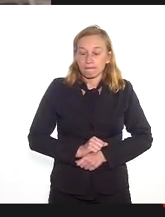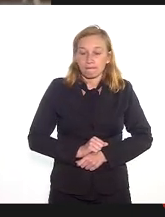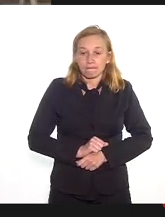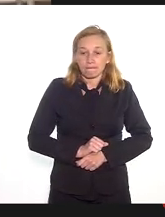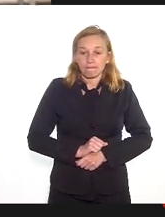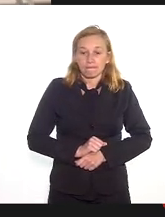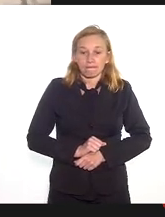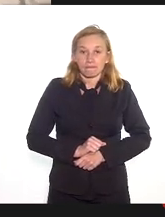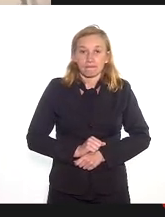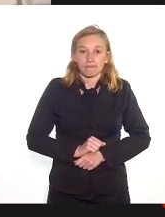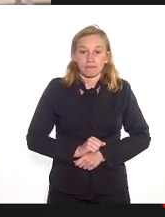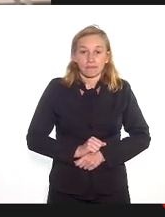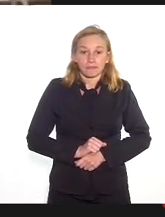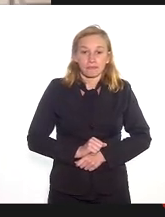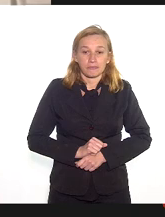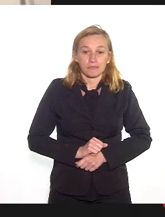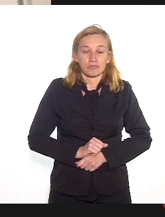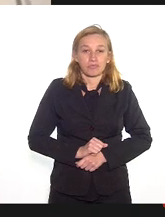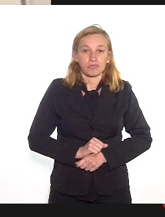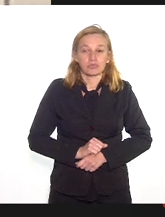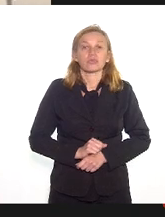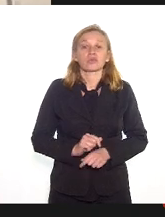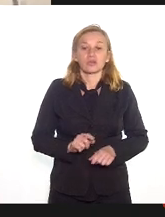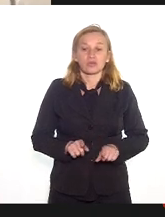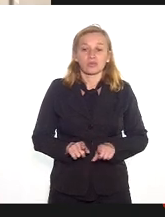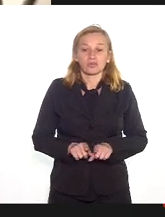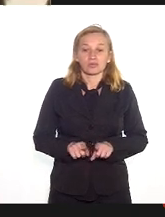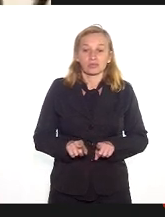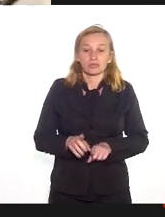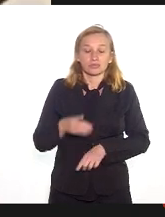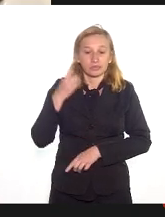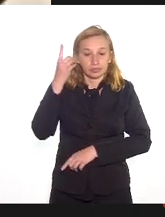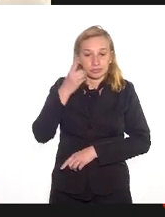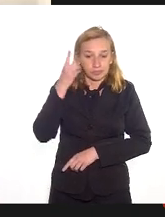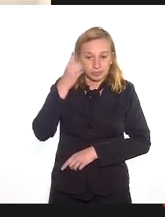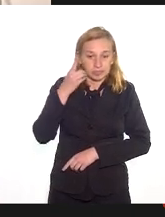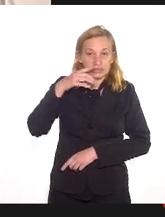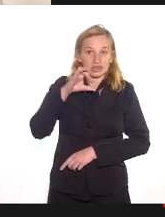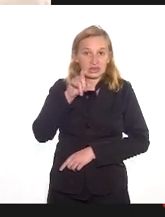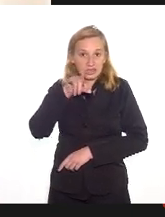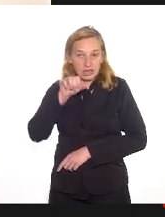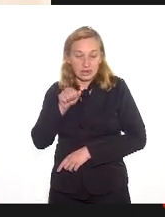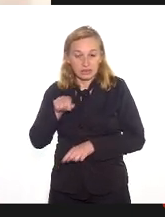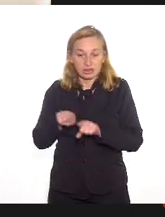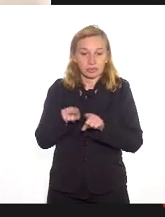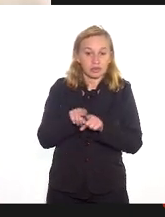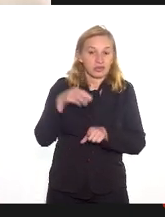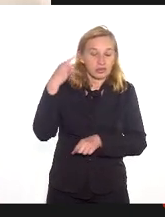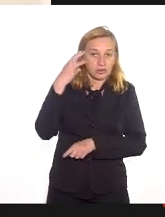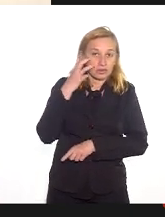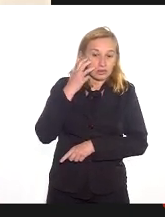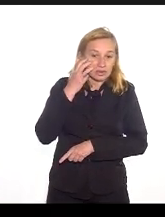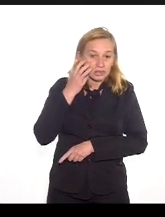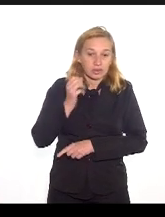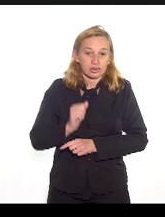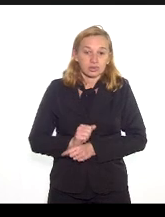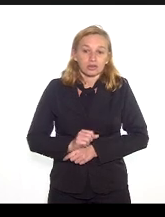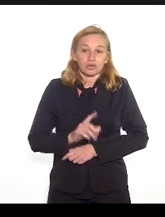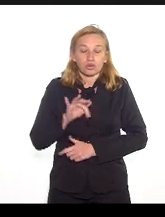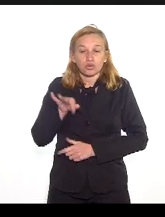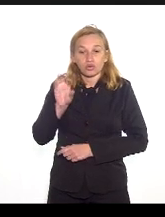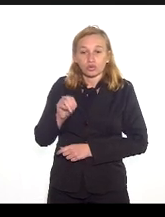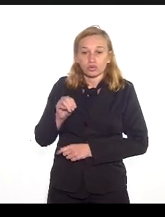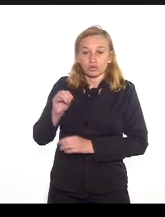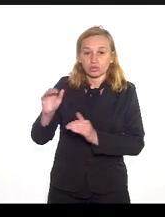nos coloque aí no ciclo virtuoso. Ainda tem, né, deputada, Célio, deputado Waldeck, o Fundo Soberano Estadual